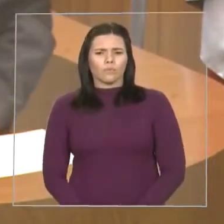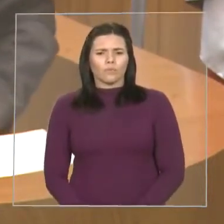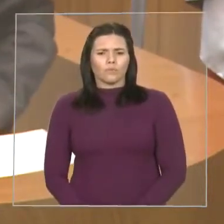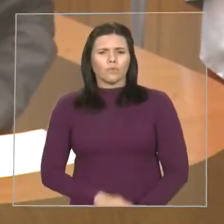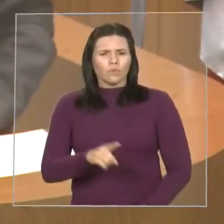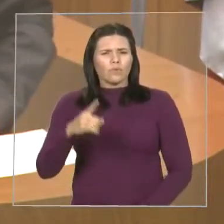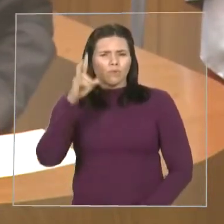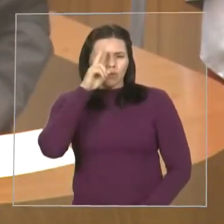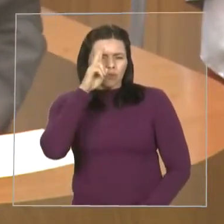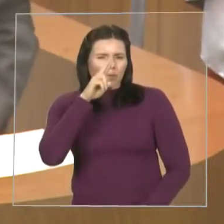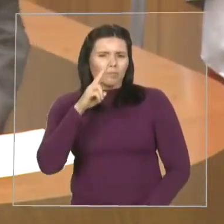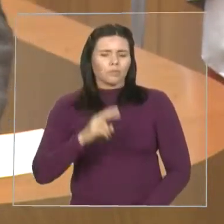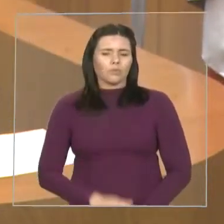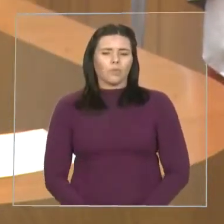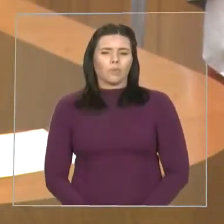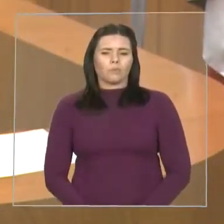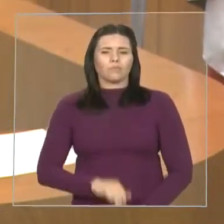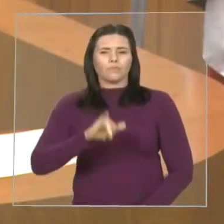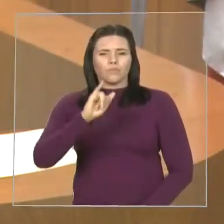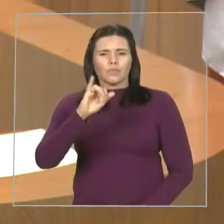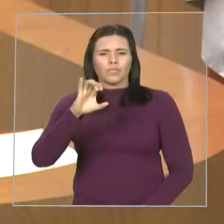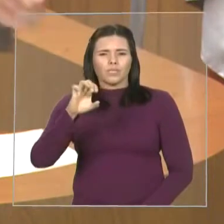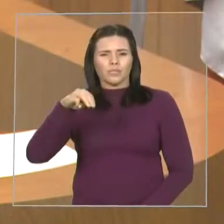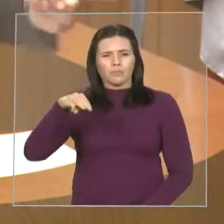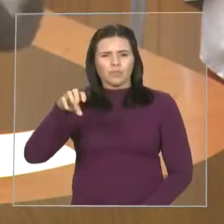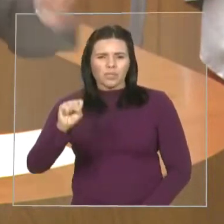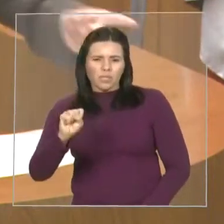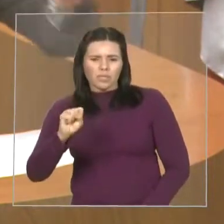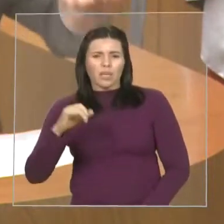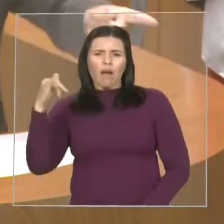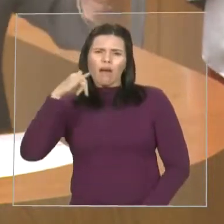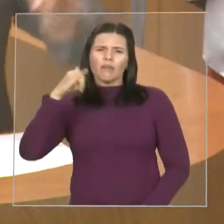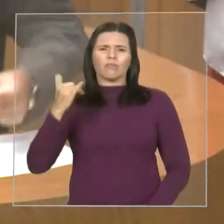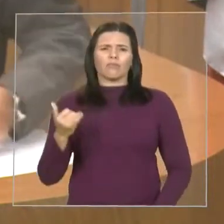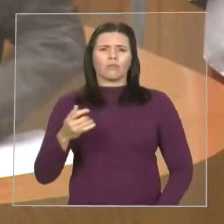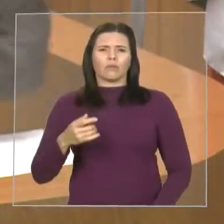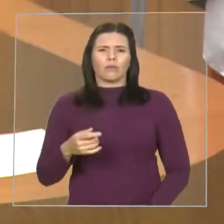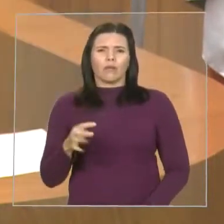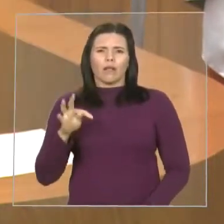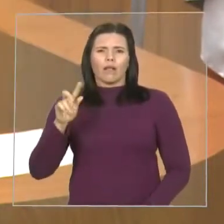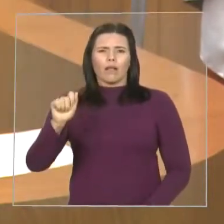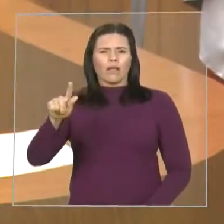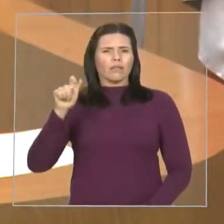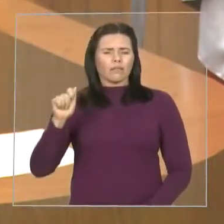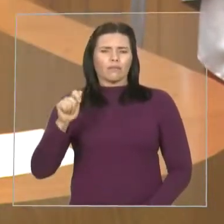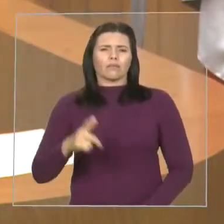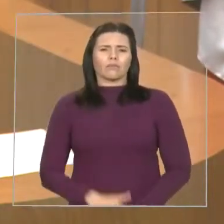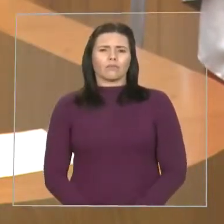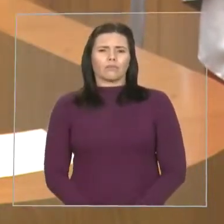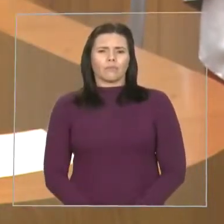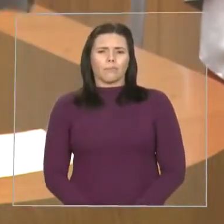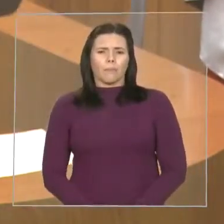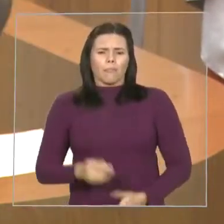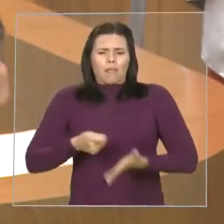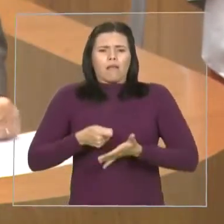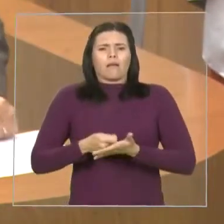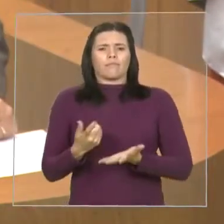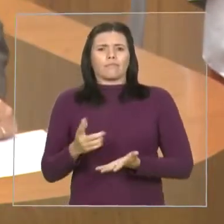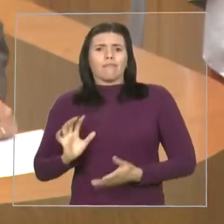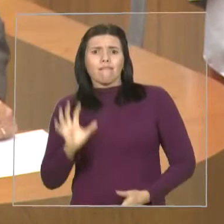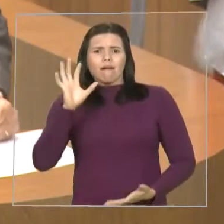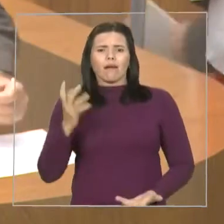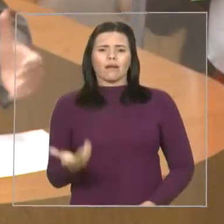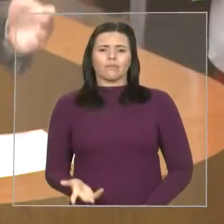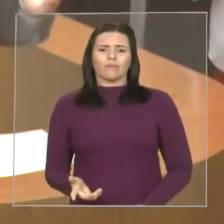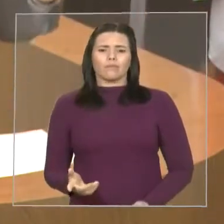energia no ICMS, penalizou os mais pobres. E agora, na hora de cobrar dos mais ricos, das multinacionais, que ficam com nossa